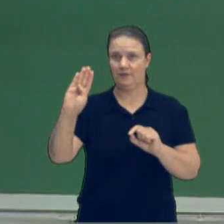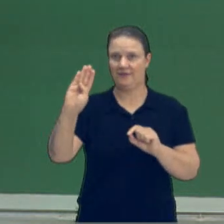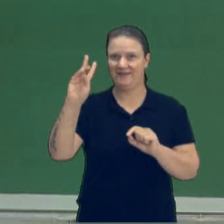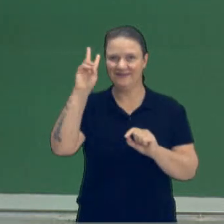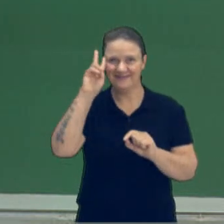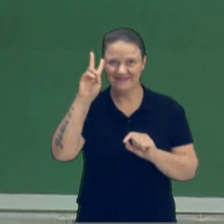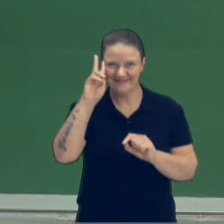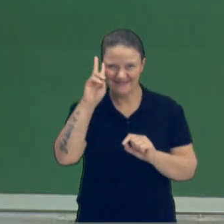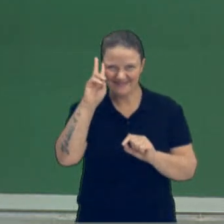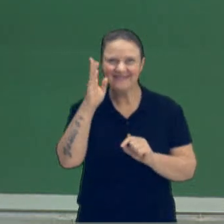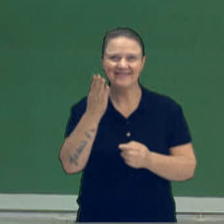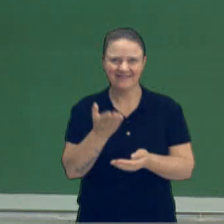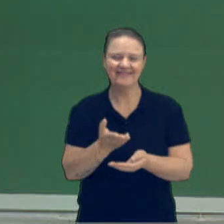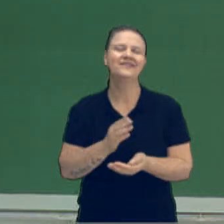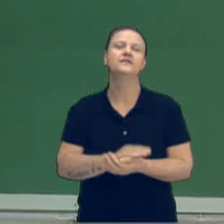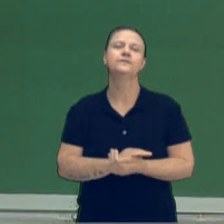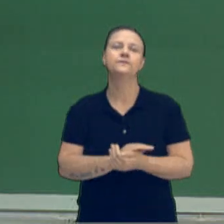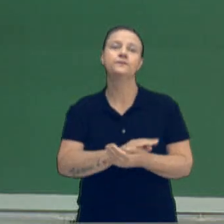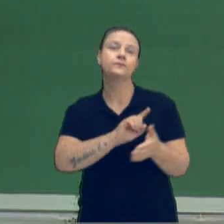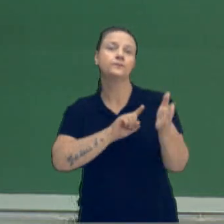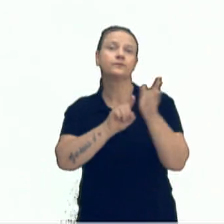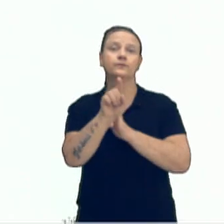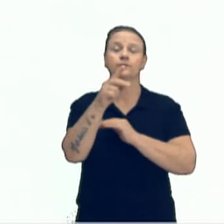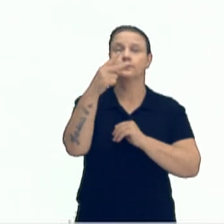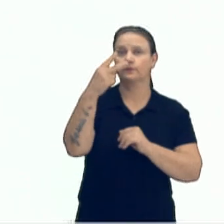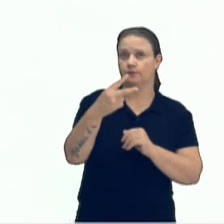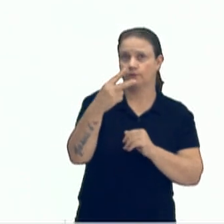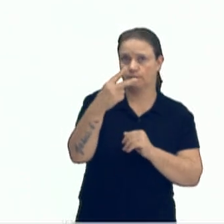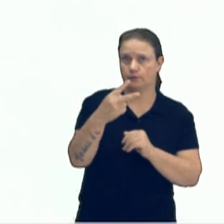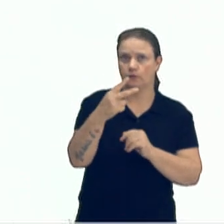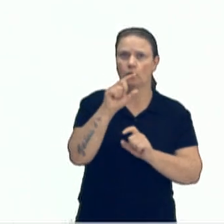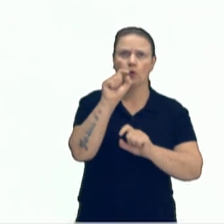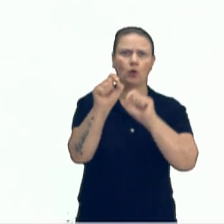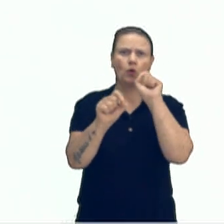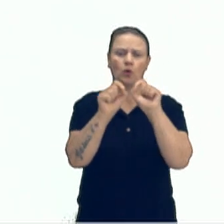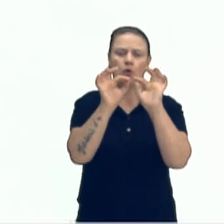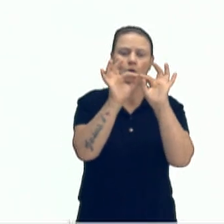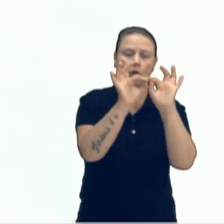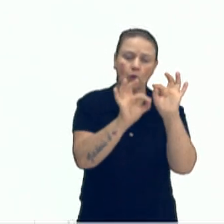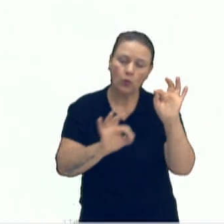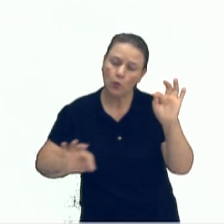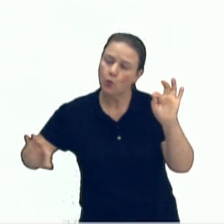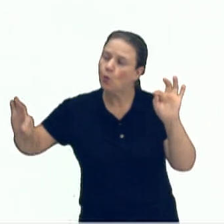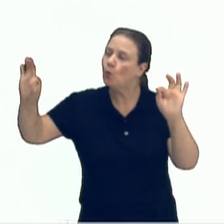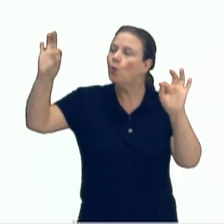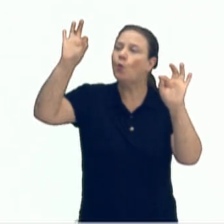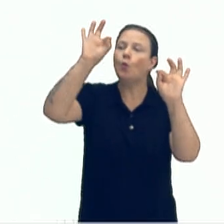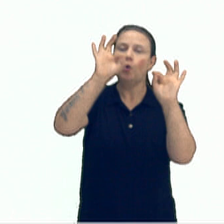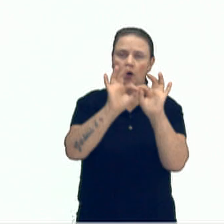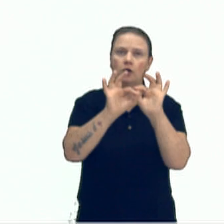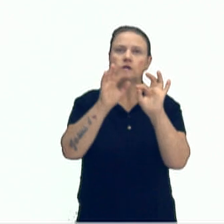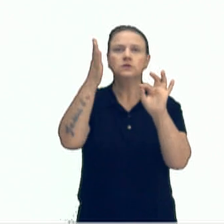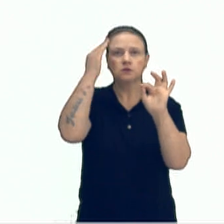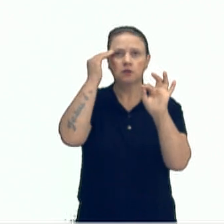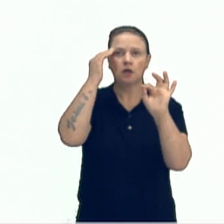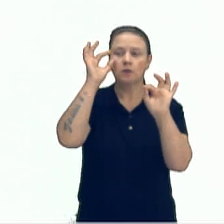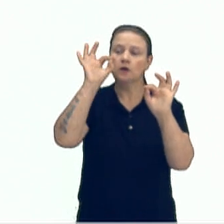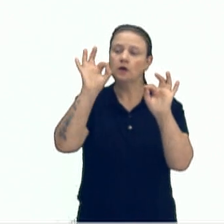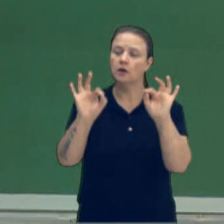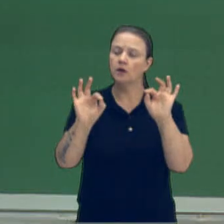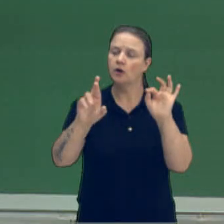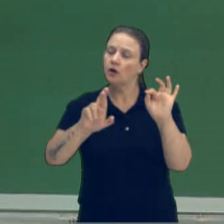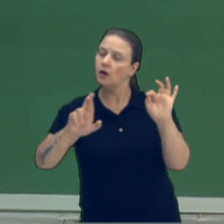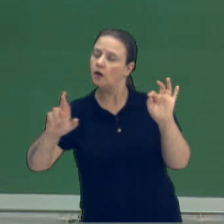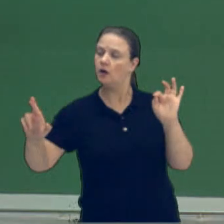lembrou. Nossa segunda questão aqui. Qual é o comprimento de uma circunferência, sabendo que o raio é igual a 7